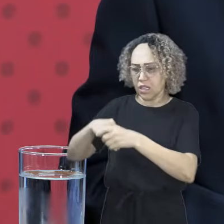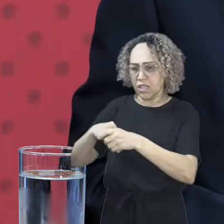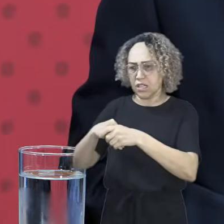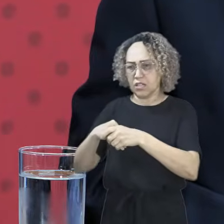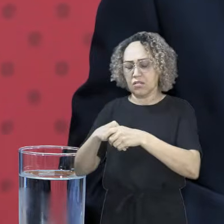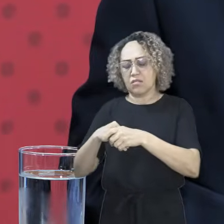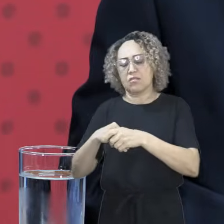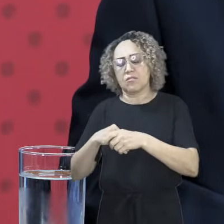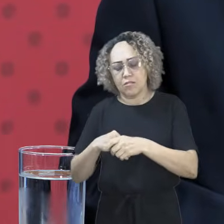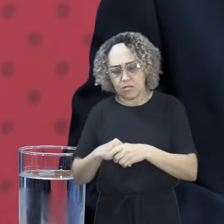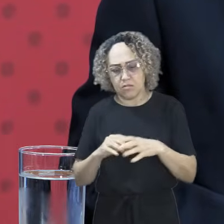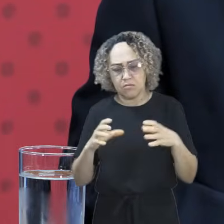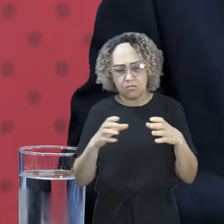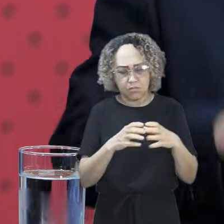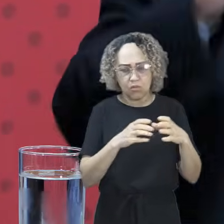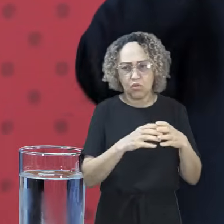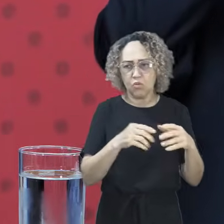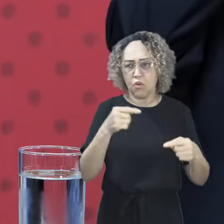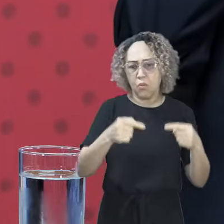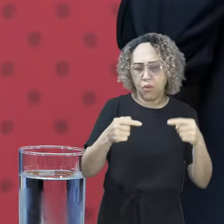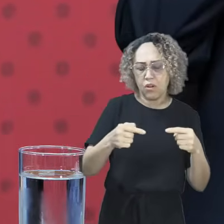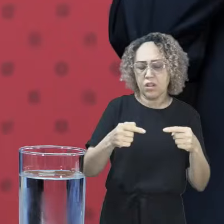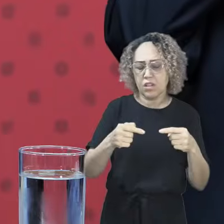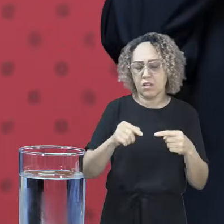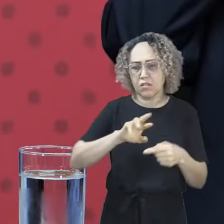da Europa e também